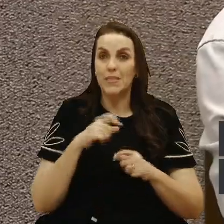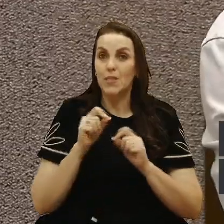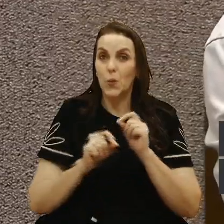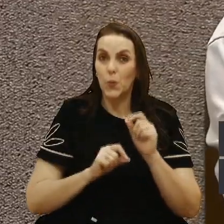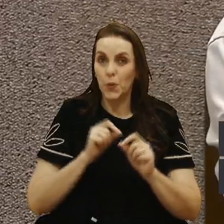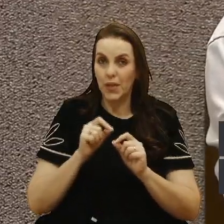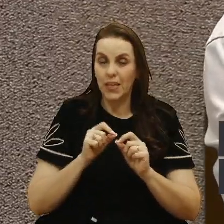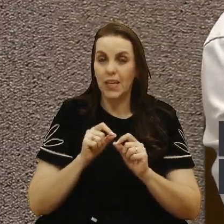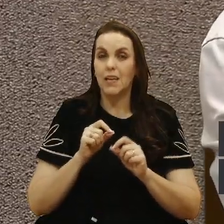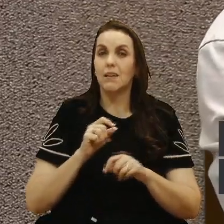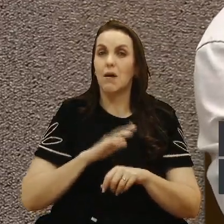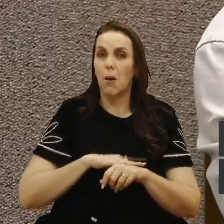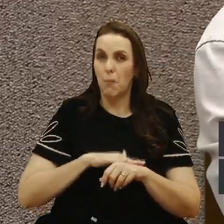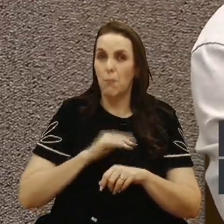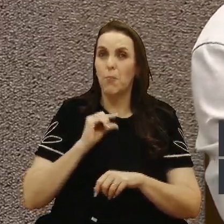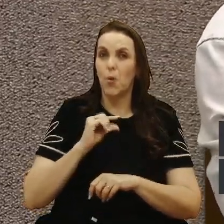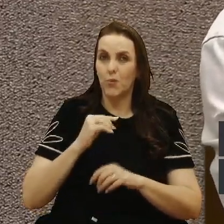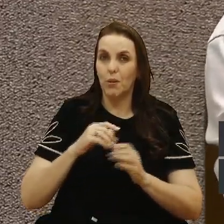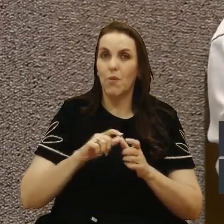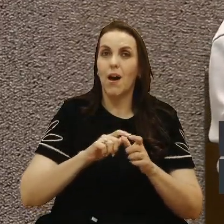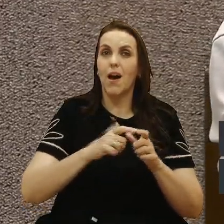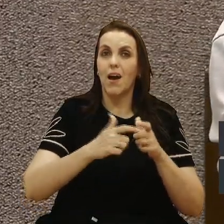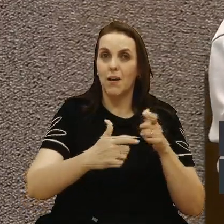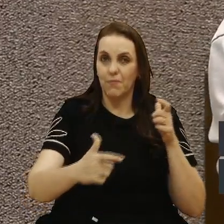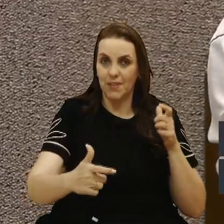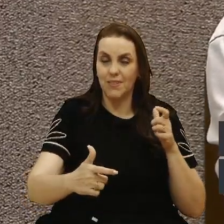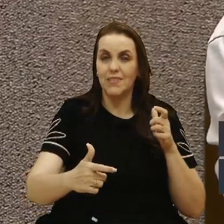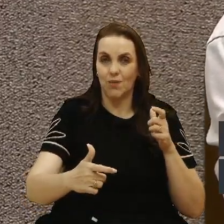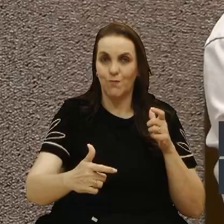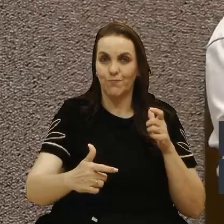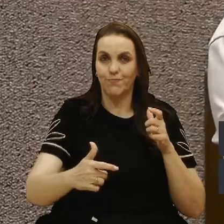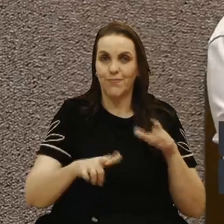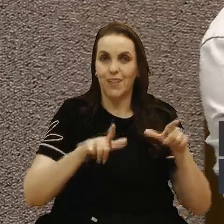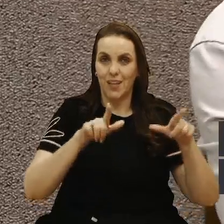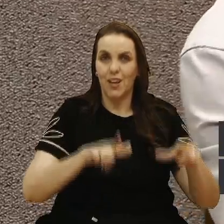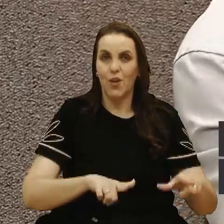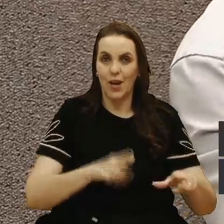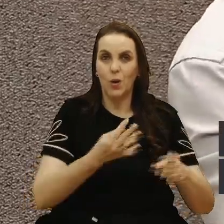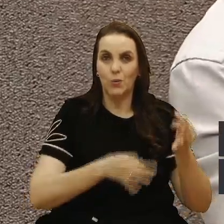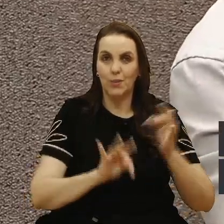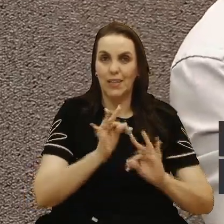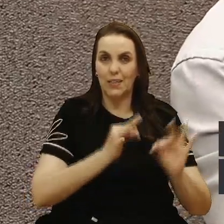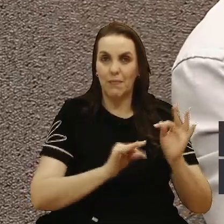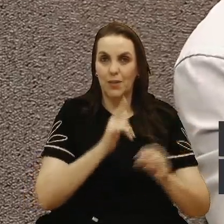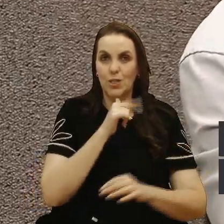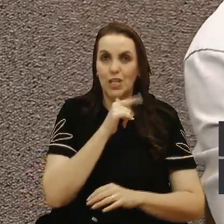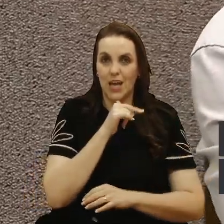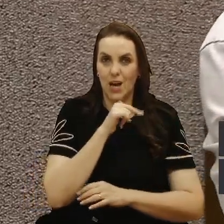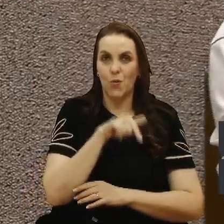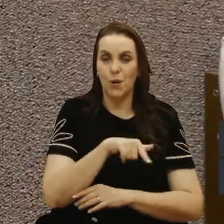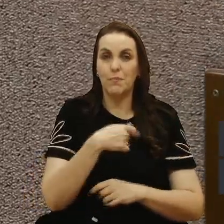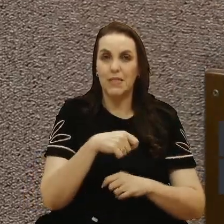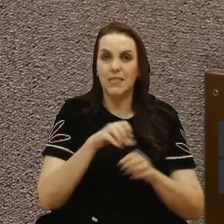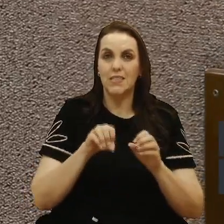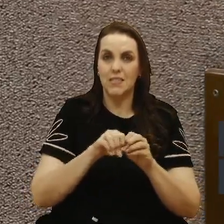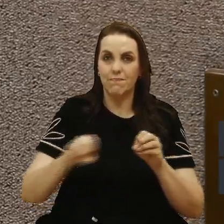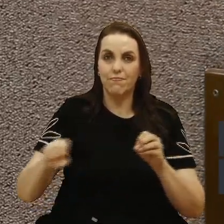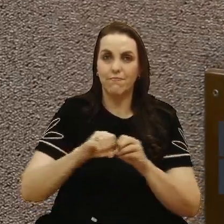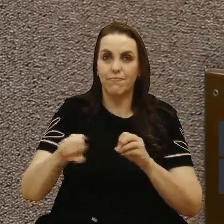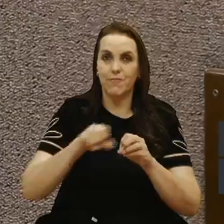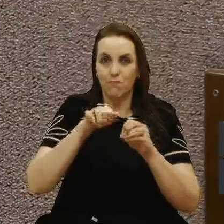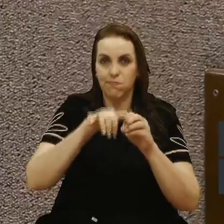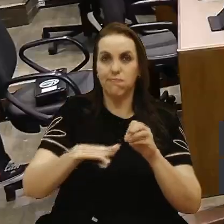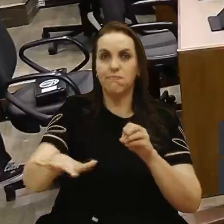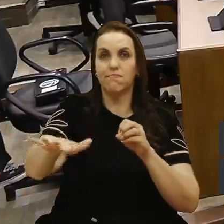mais breve possível, ter uma ampliação na ETA para que todas essas ligações de água possam continuar vazando. Obrigado,